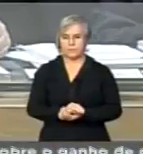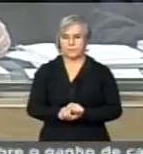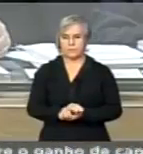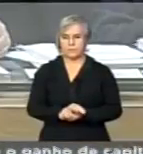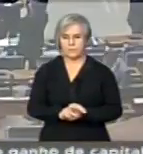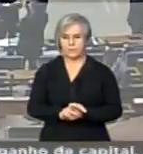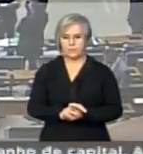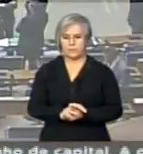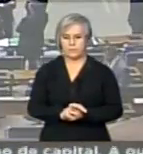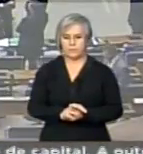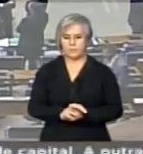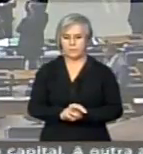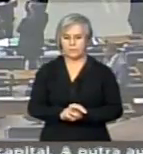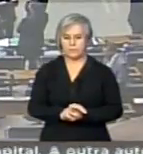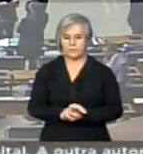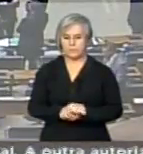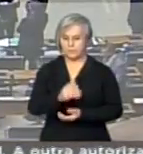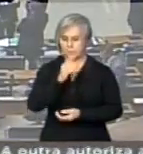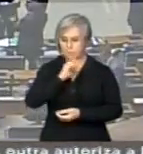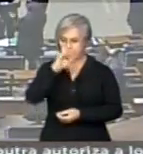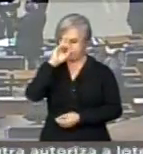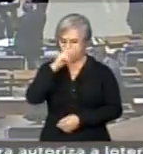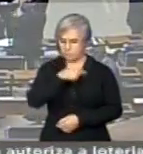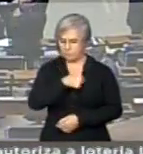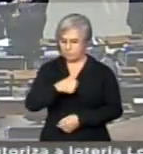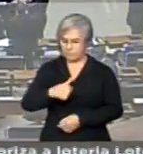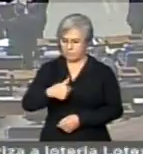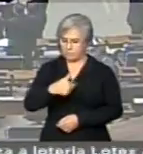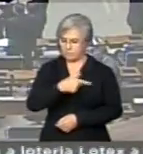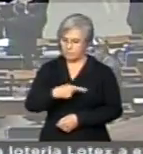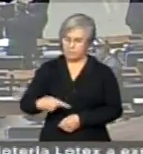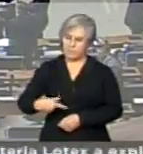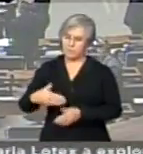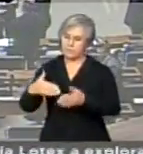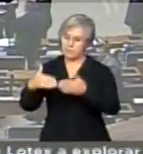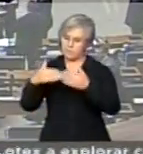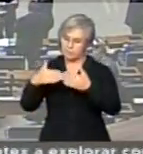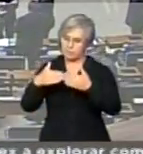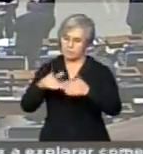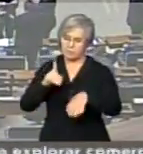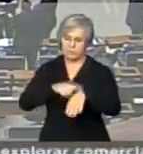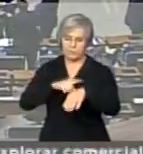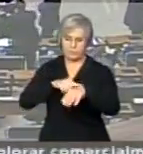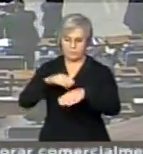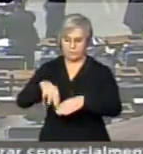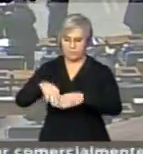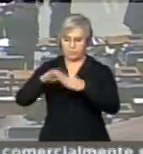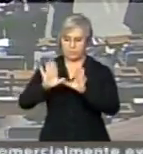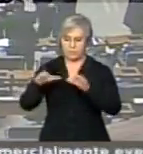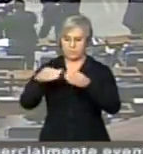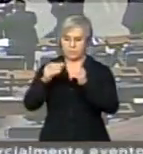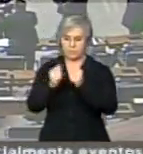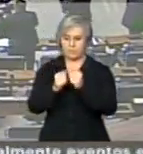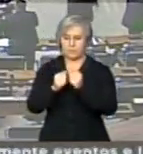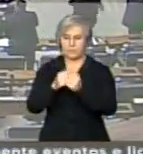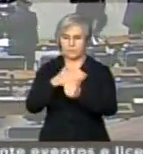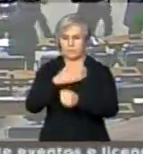Senhor presidente, eu peço que some o meu tempo de líder, tempo da minoria. Pois não. Tempo de líder da minoria.